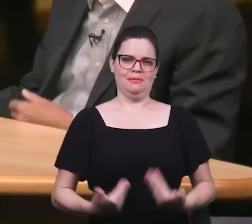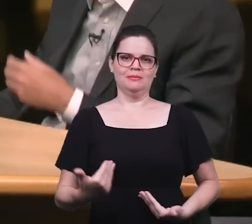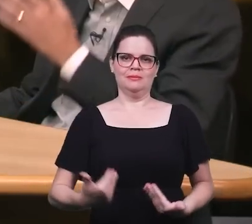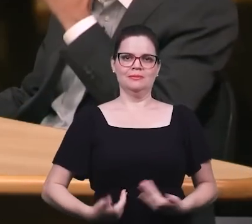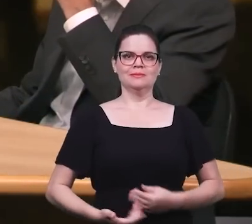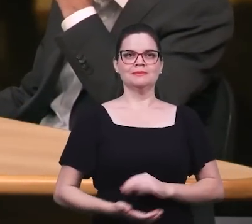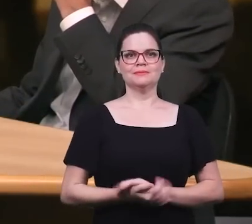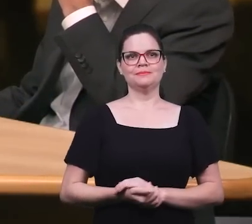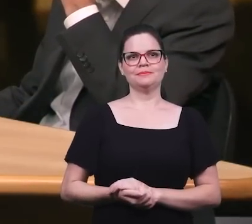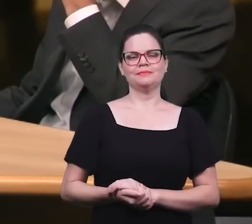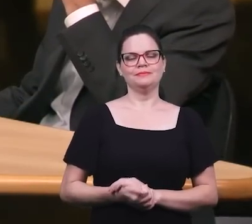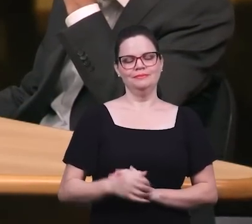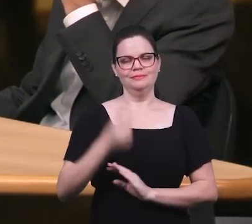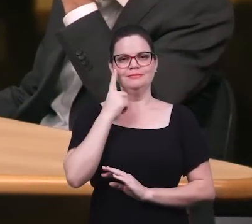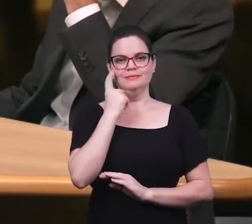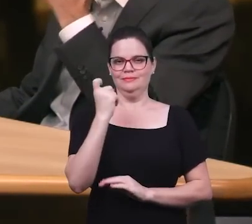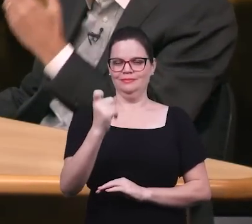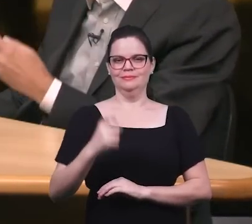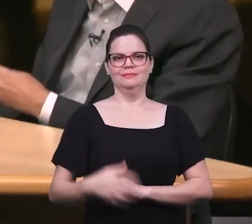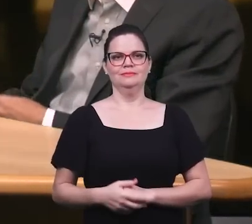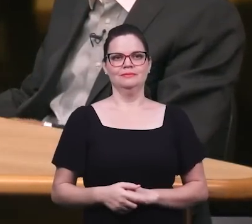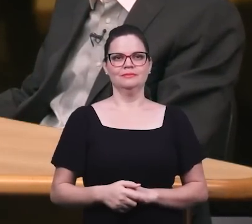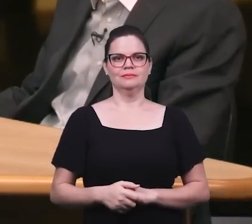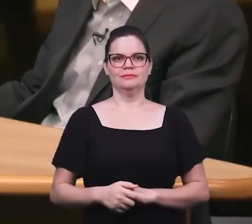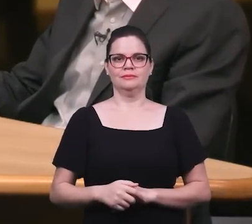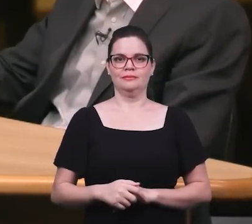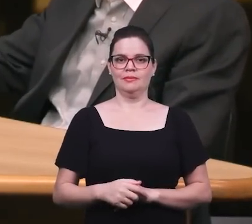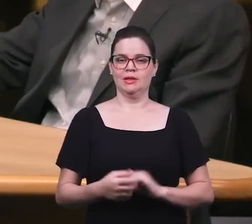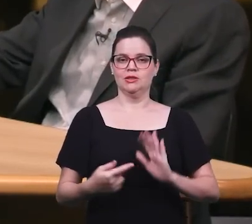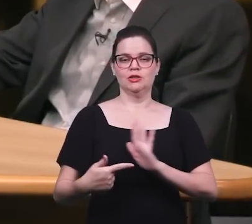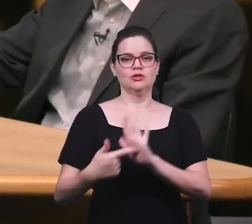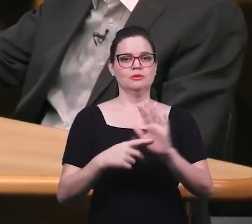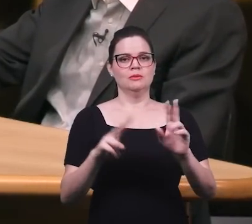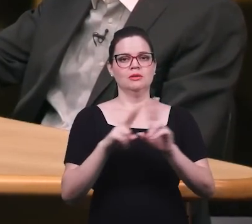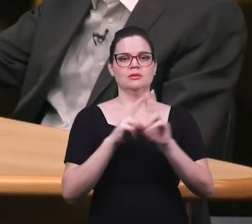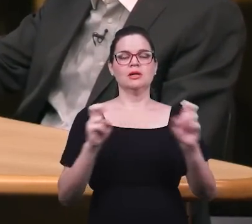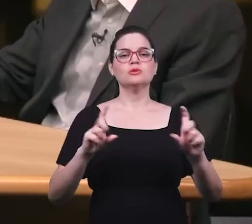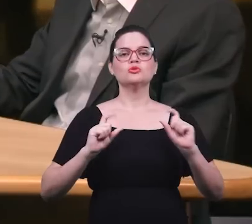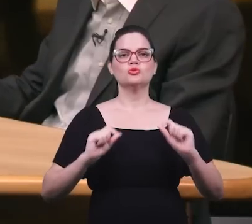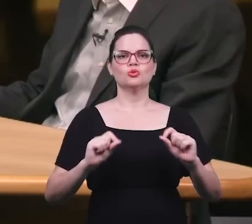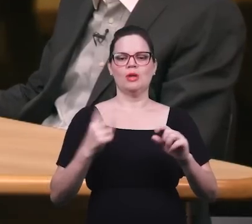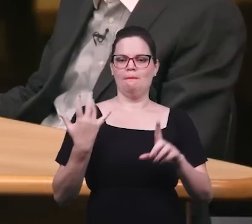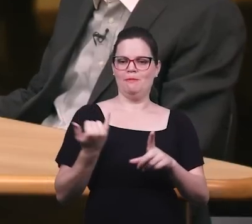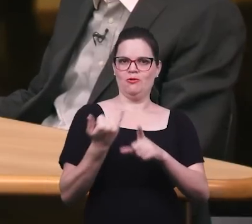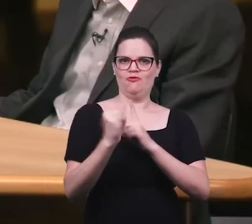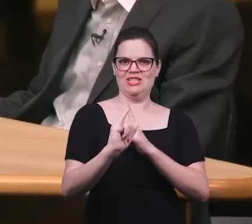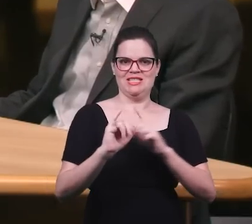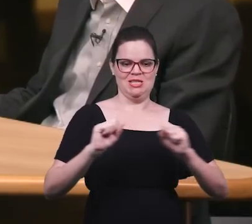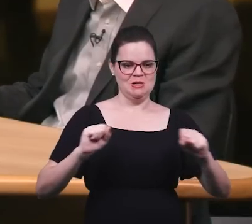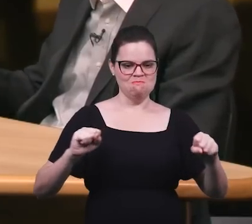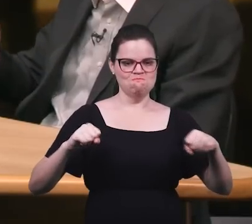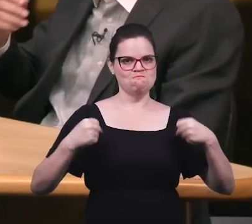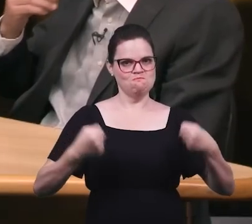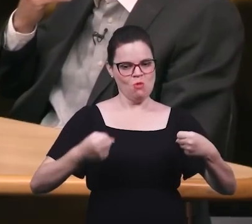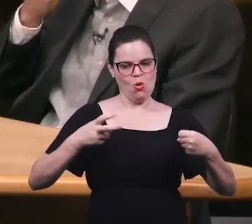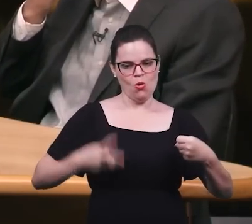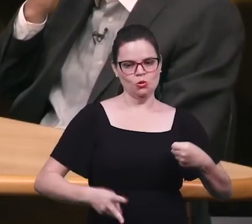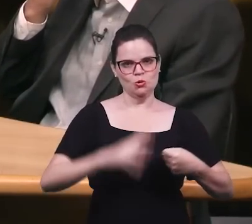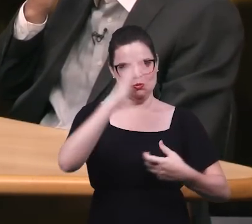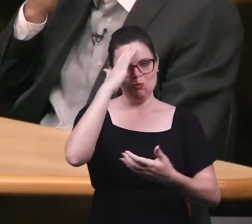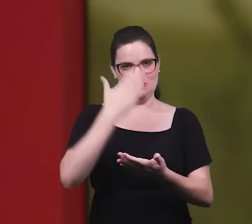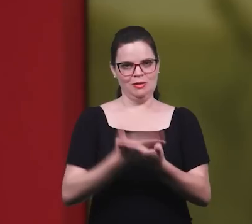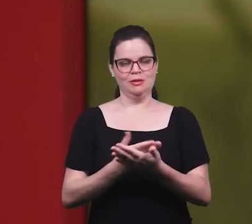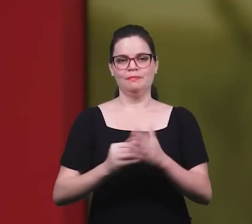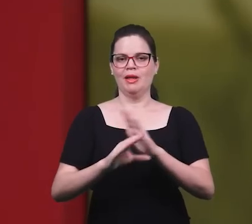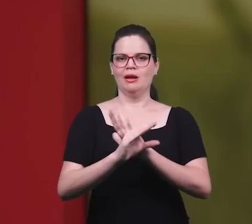Interessante, pastor Marcelo, pastor Guilherme, quando fala em sustentar a profecia, no capítulo anterior, quando